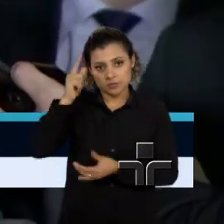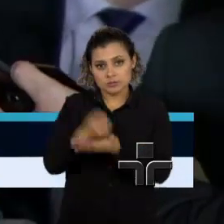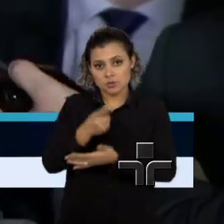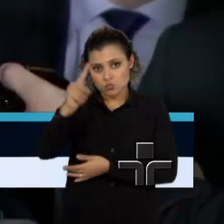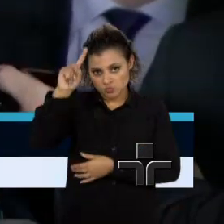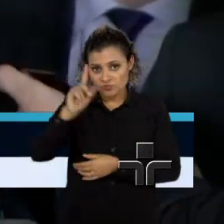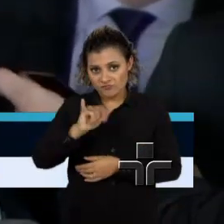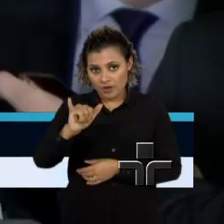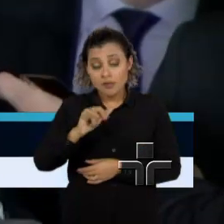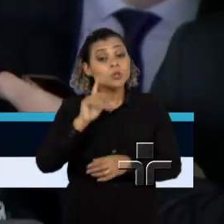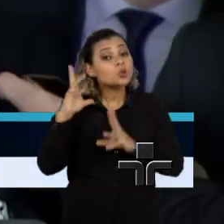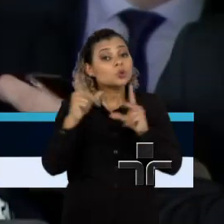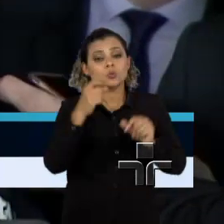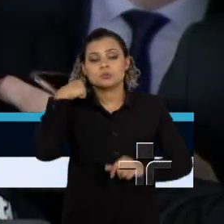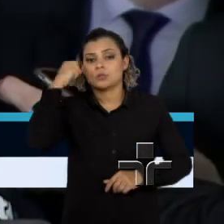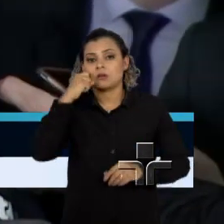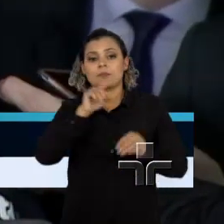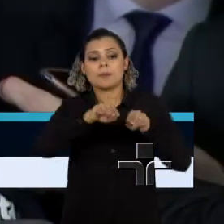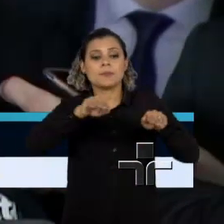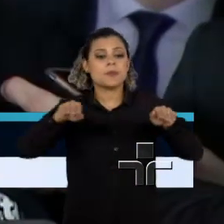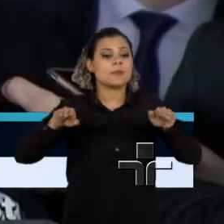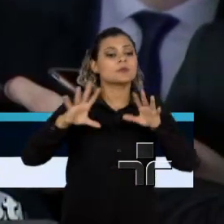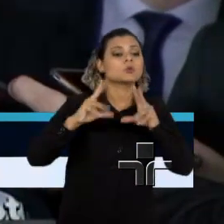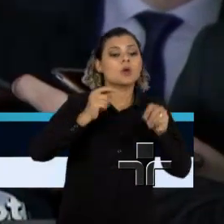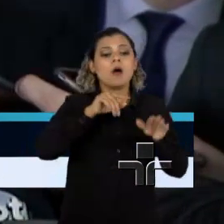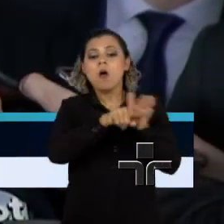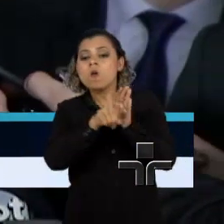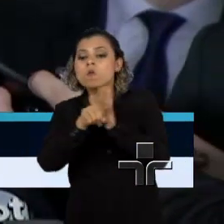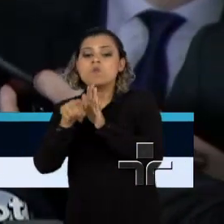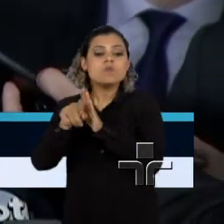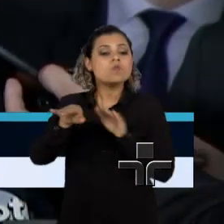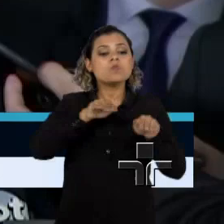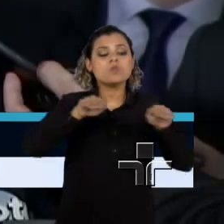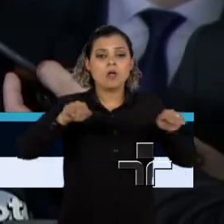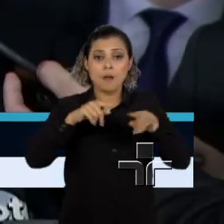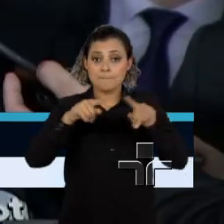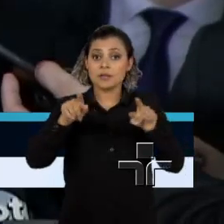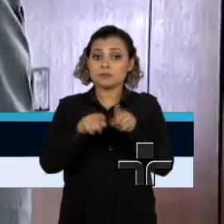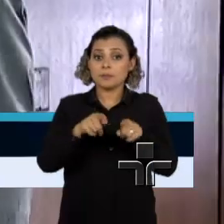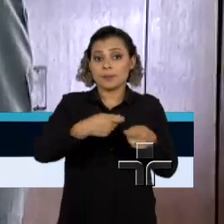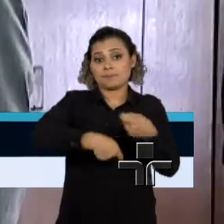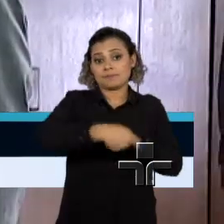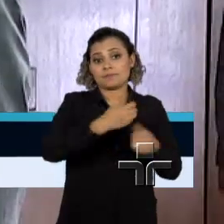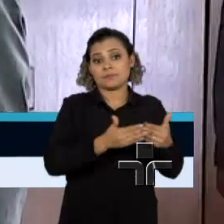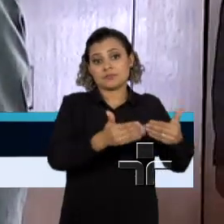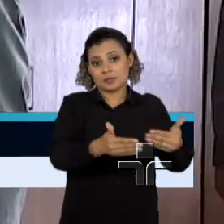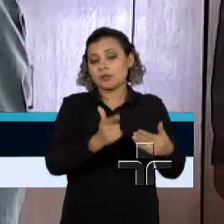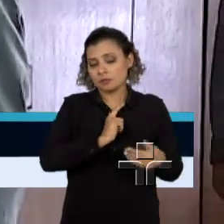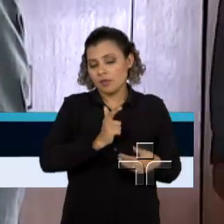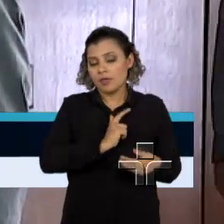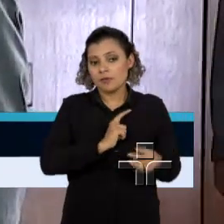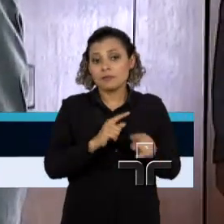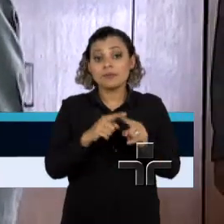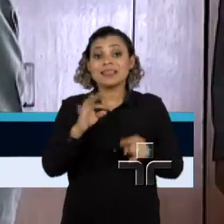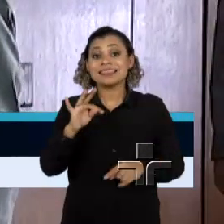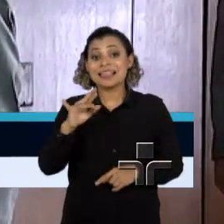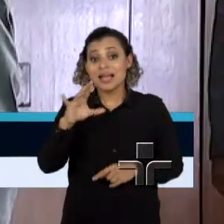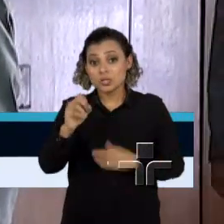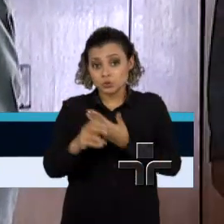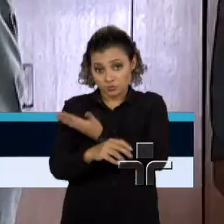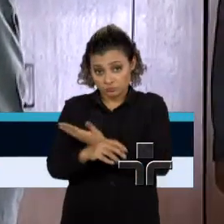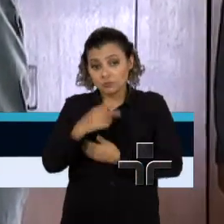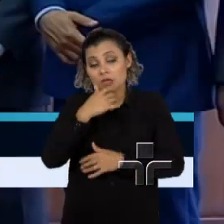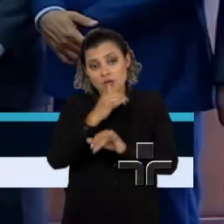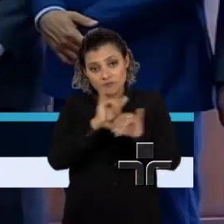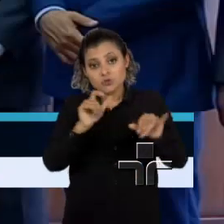sendo consultados e, ao mesmo tempo, a interlocução no Ministério da Economia. Tasso confirmou que também vai trabalhar